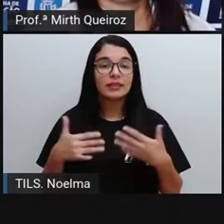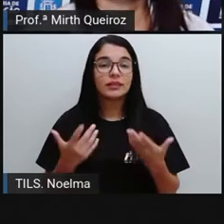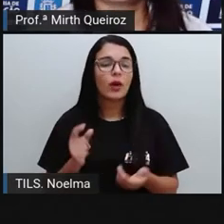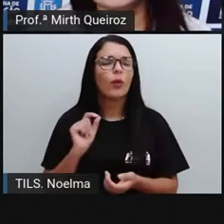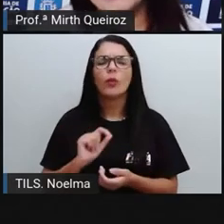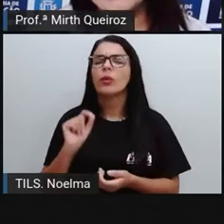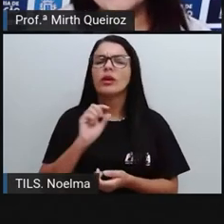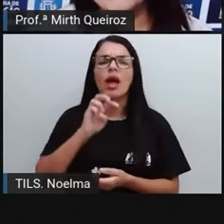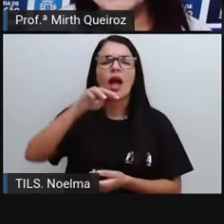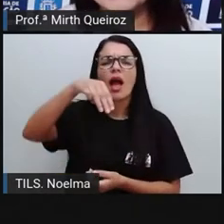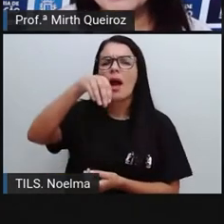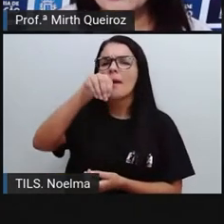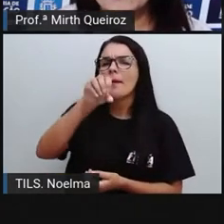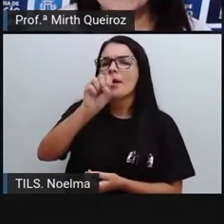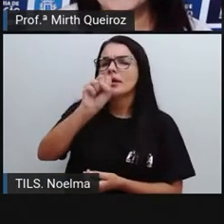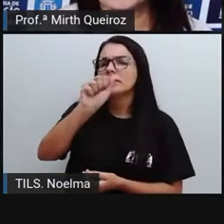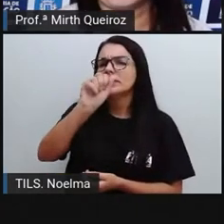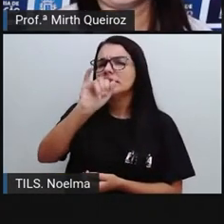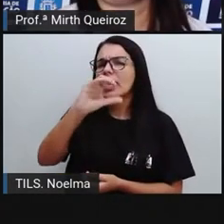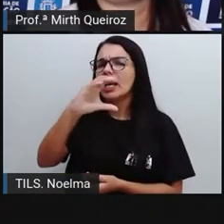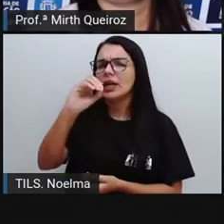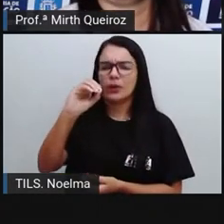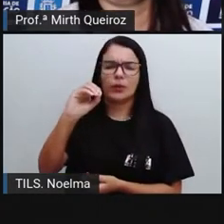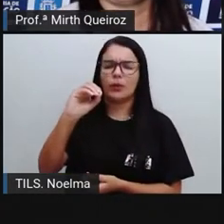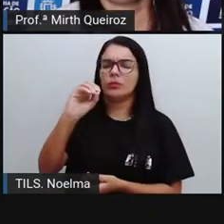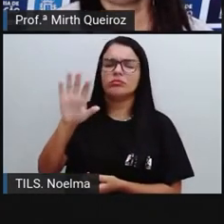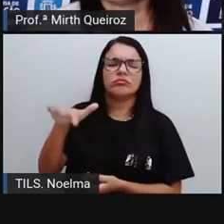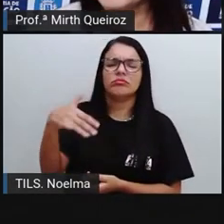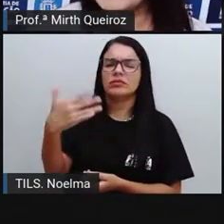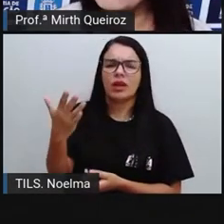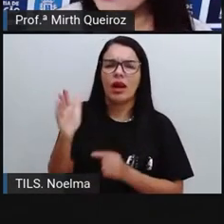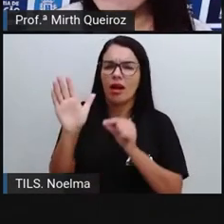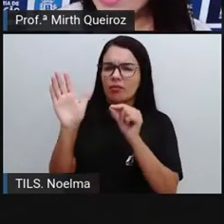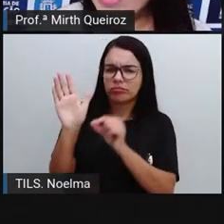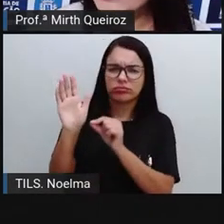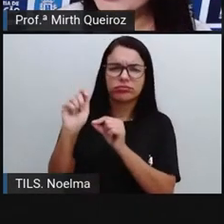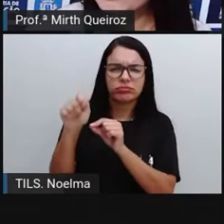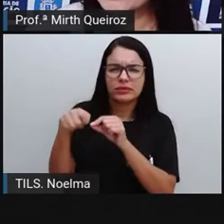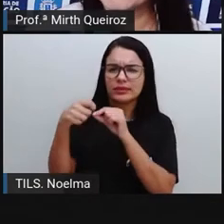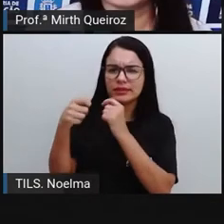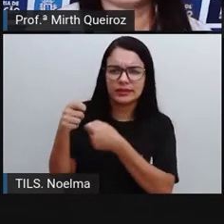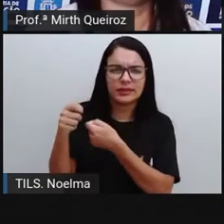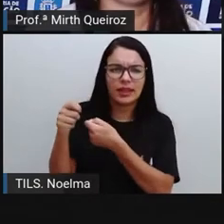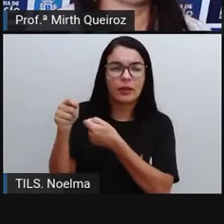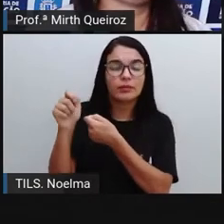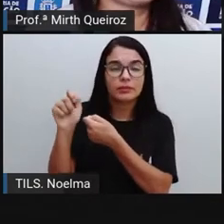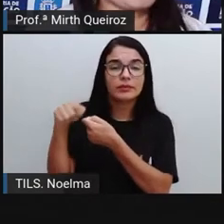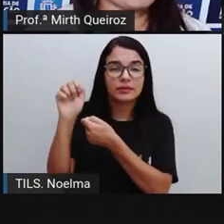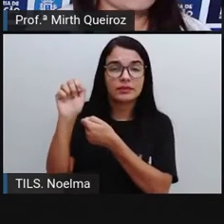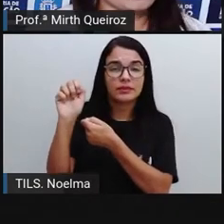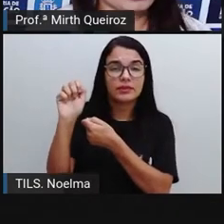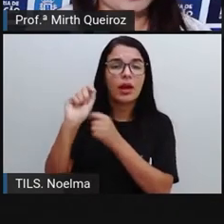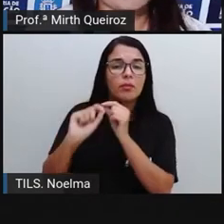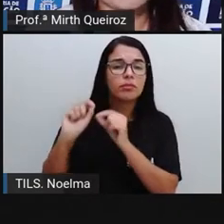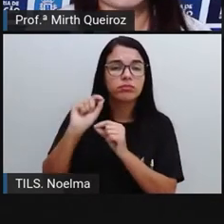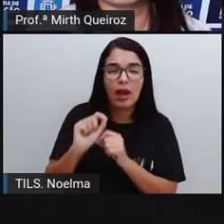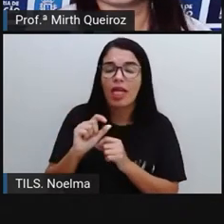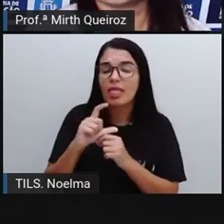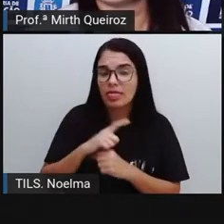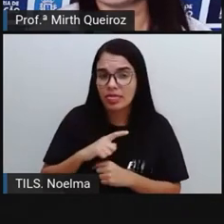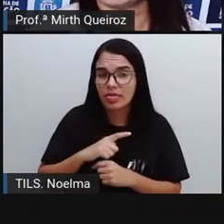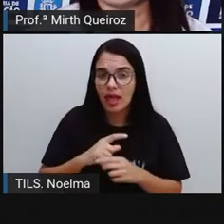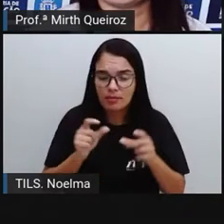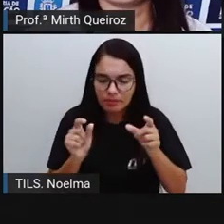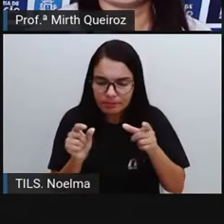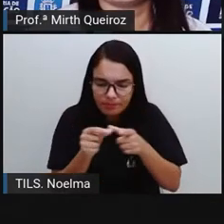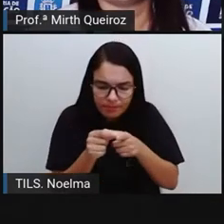que é mosaico, então, Pro? O mosaico é uma arte decorativa milenar, como eu disse para vocês, já